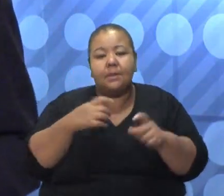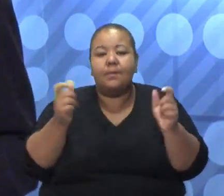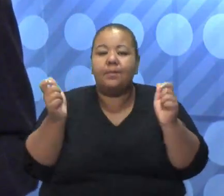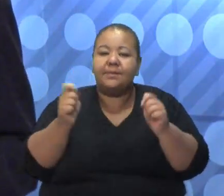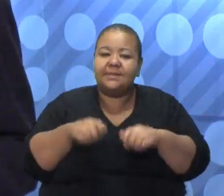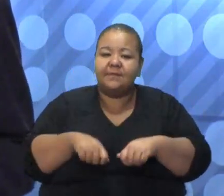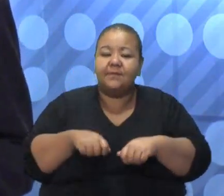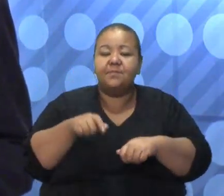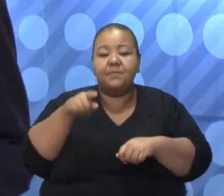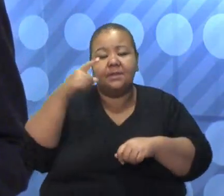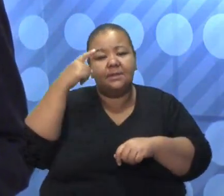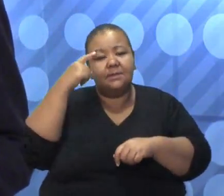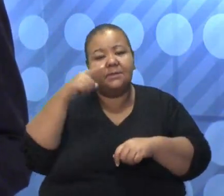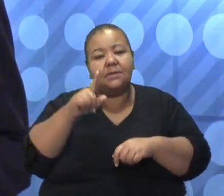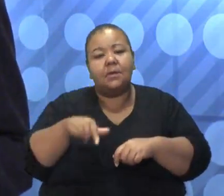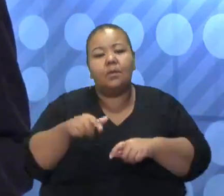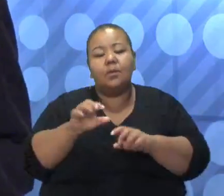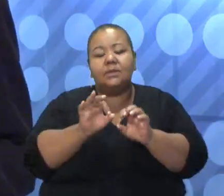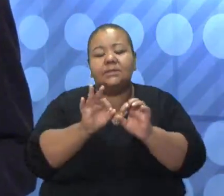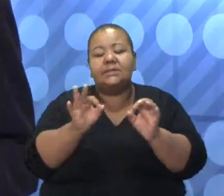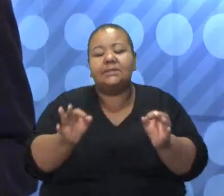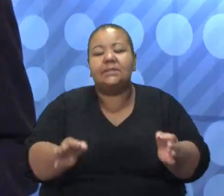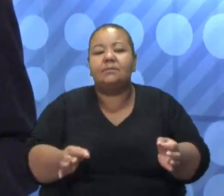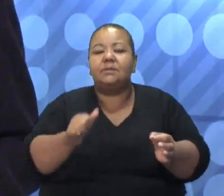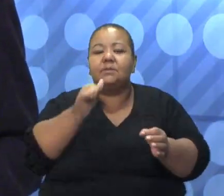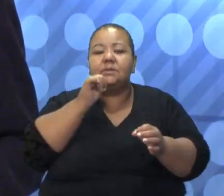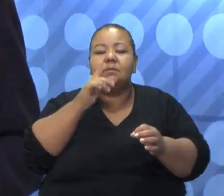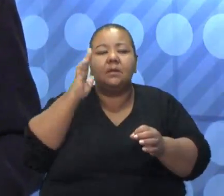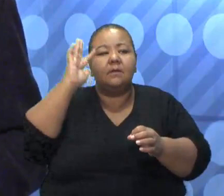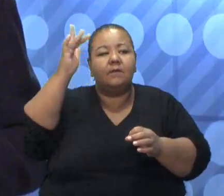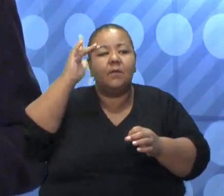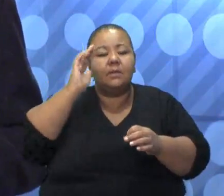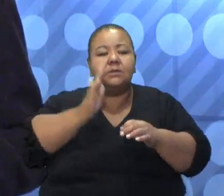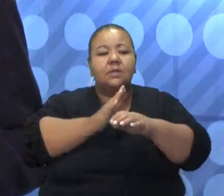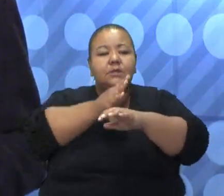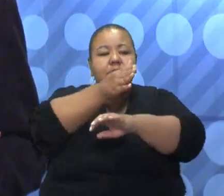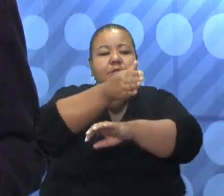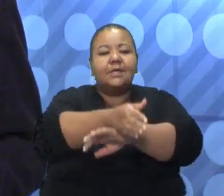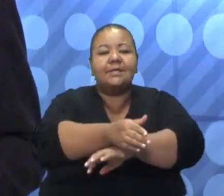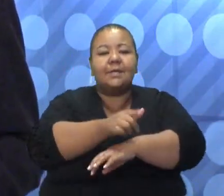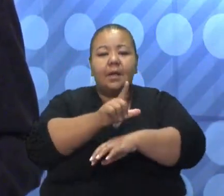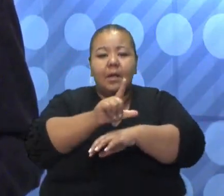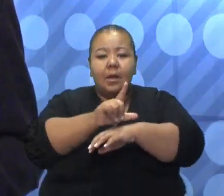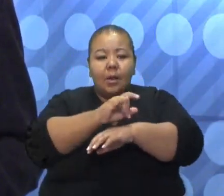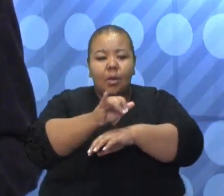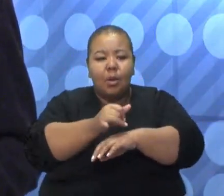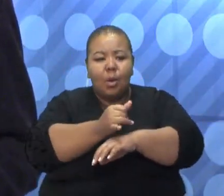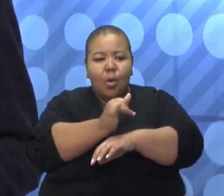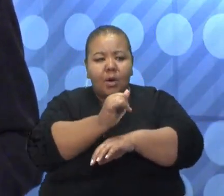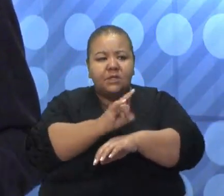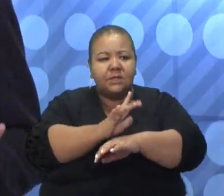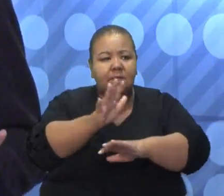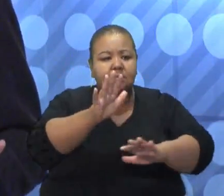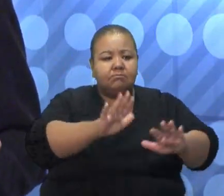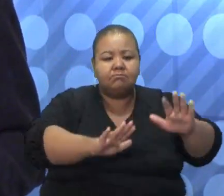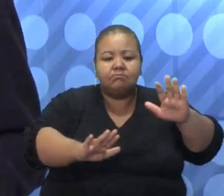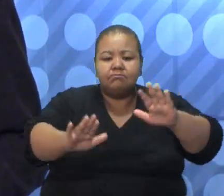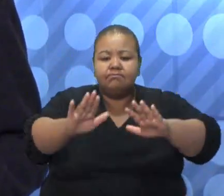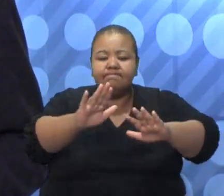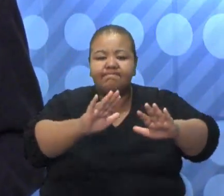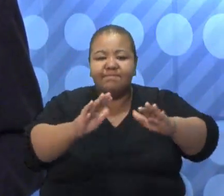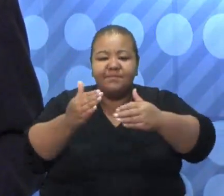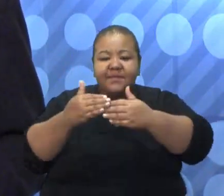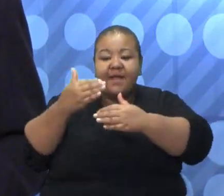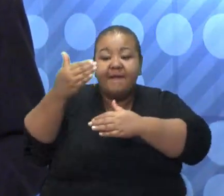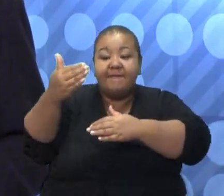pensar numa coisa mais simples, vamos imaginar quando a gente entra numa loja e tem todo um layout, né, organizado, os caixas na